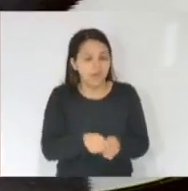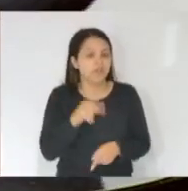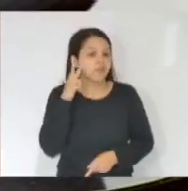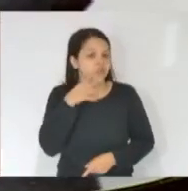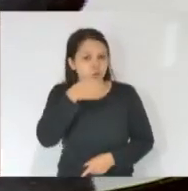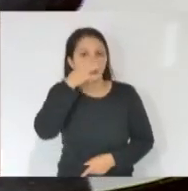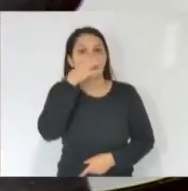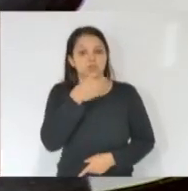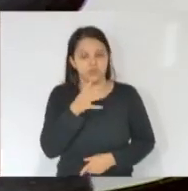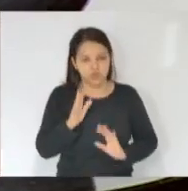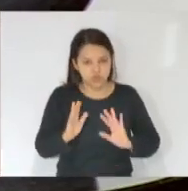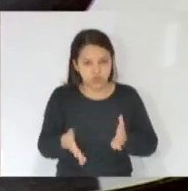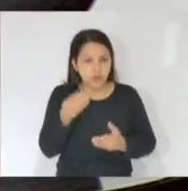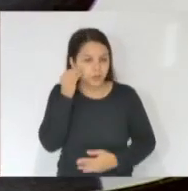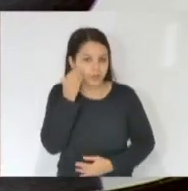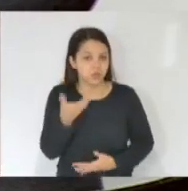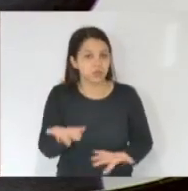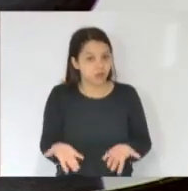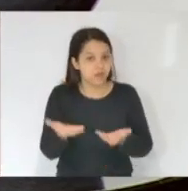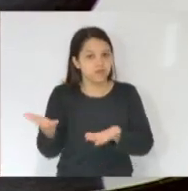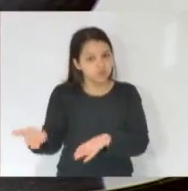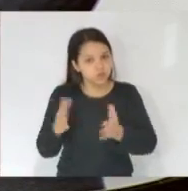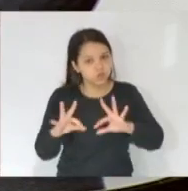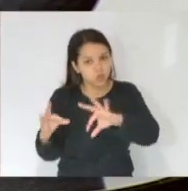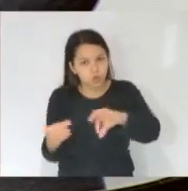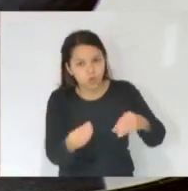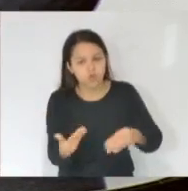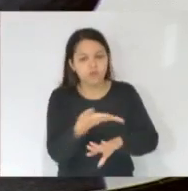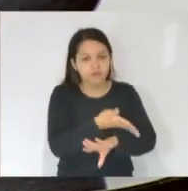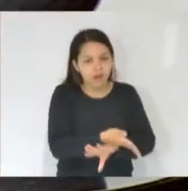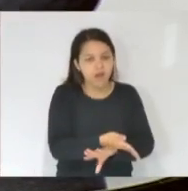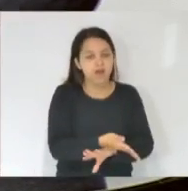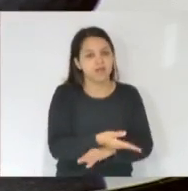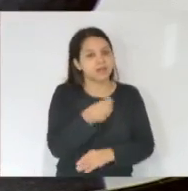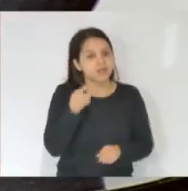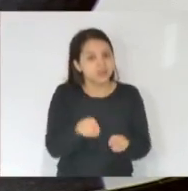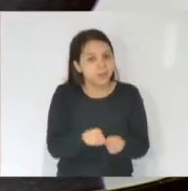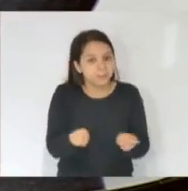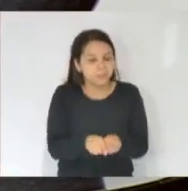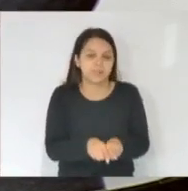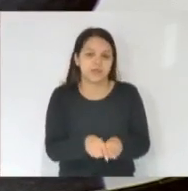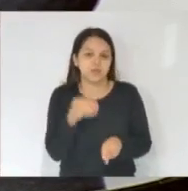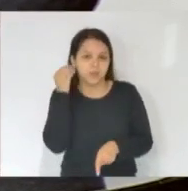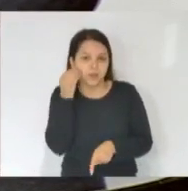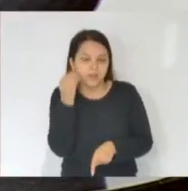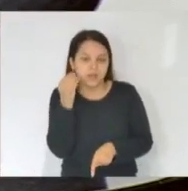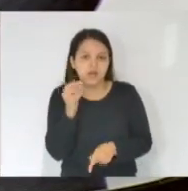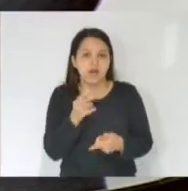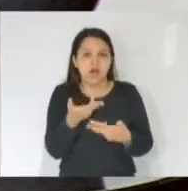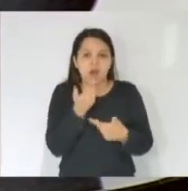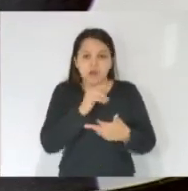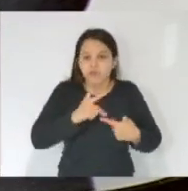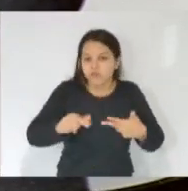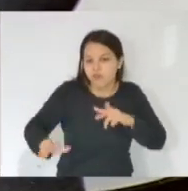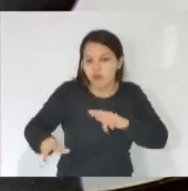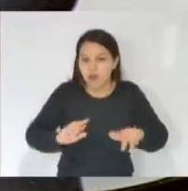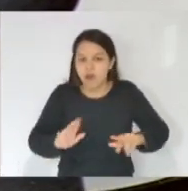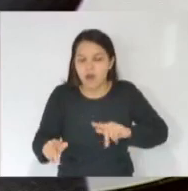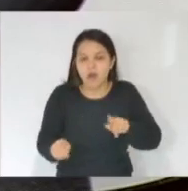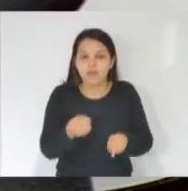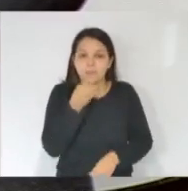e gostaríamos que vocês todos fossem lá participar para também experimentar essas nossas especiarias e esse nosso bom